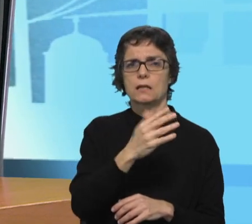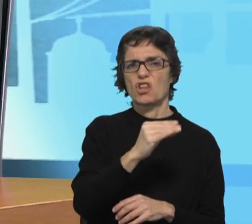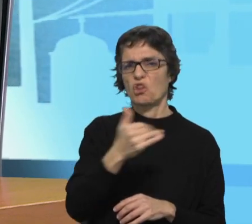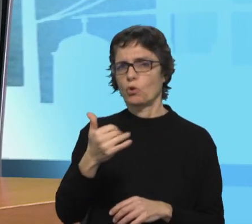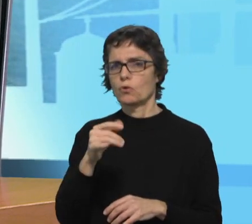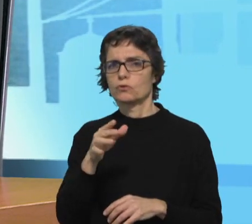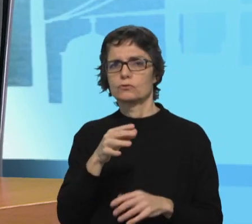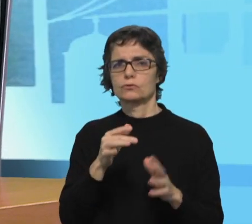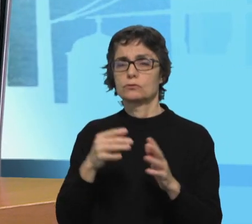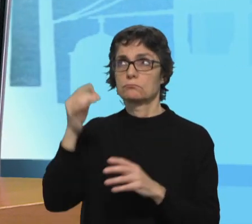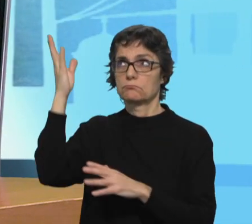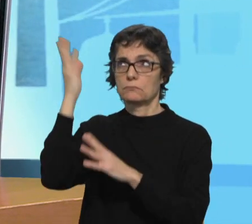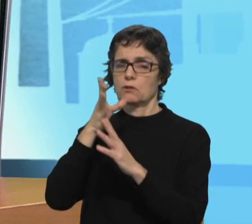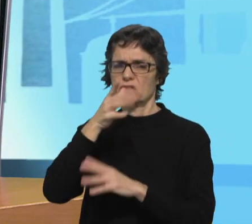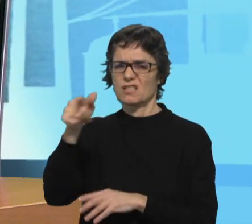Abraão, mata o teu filho.